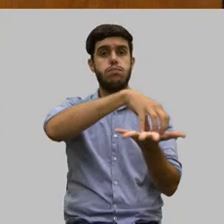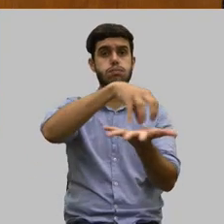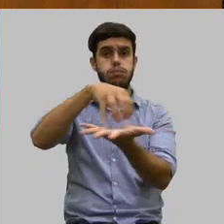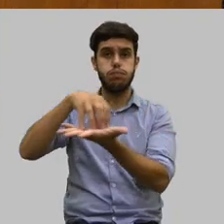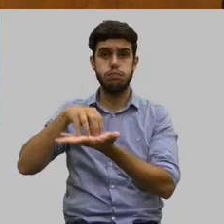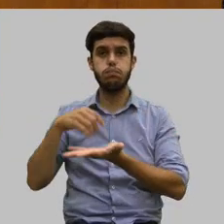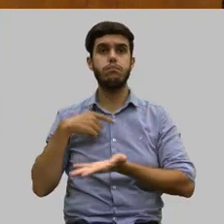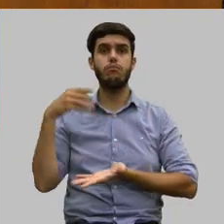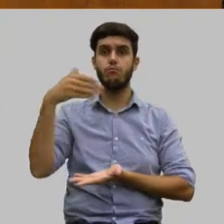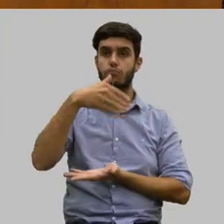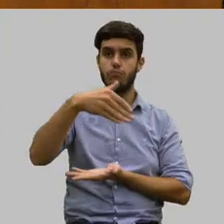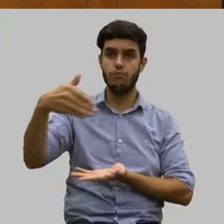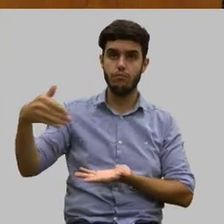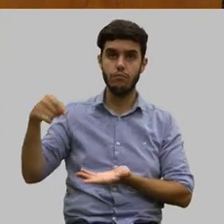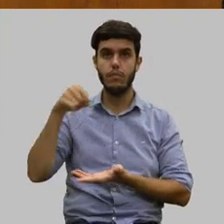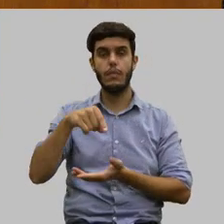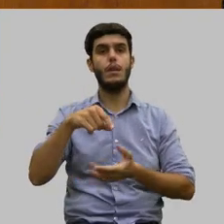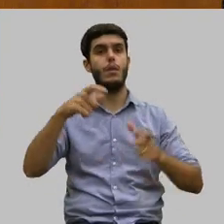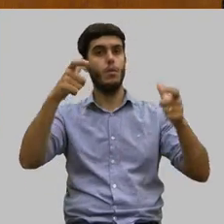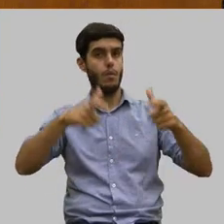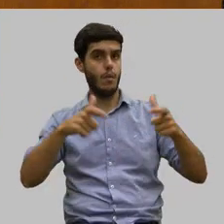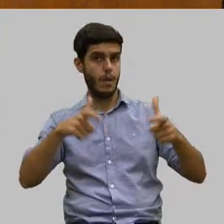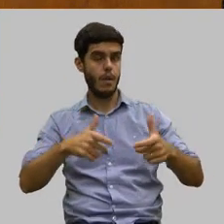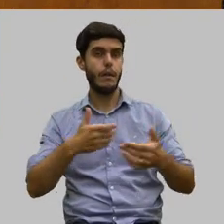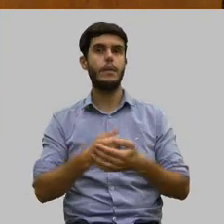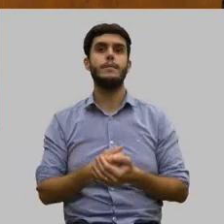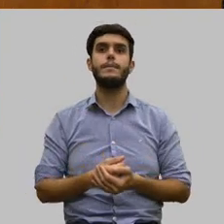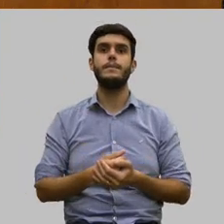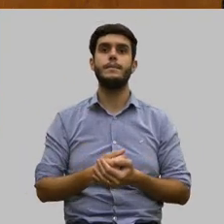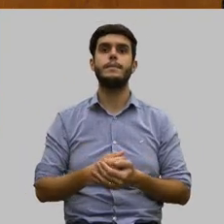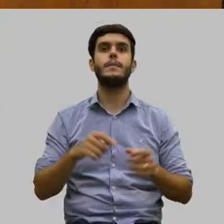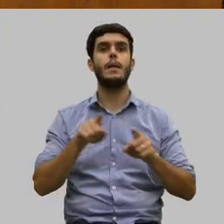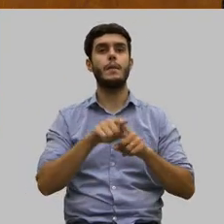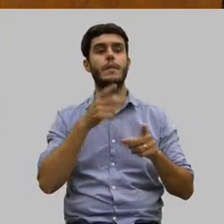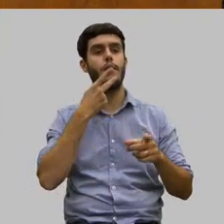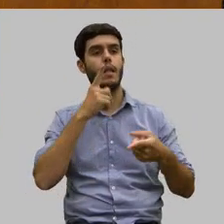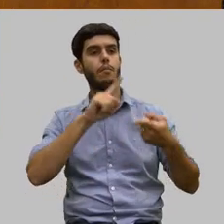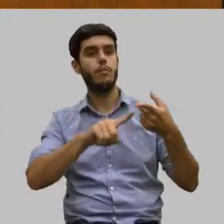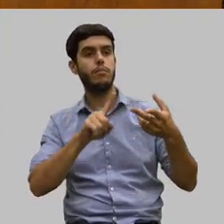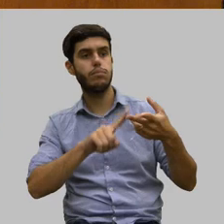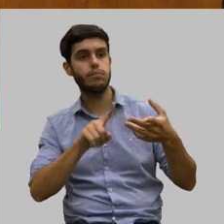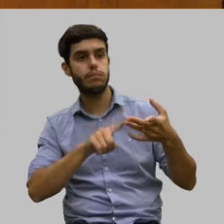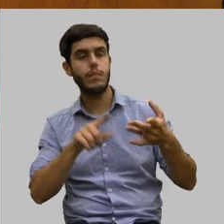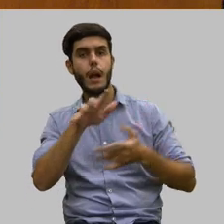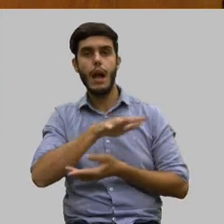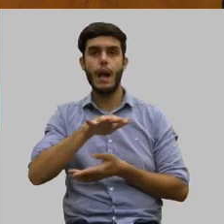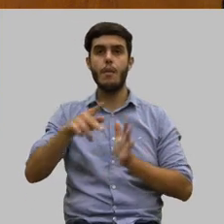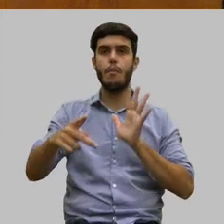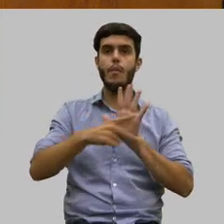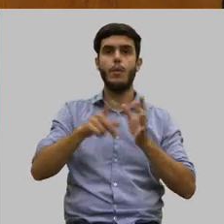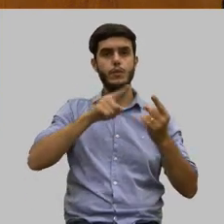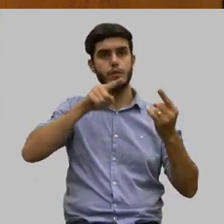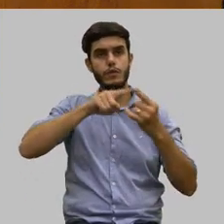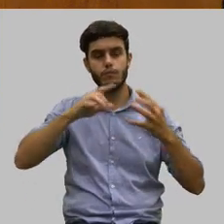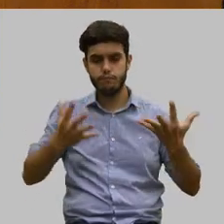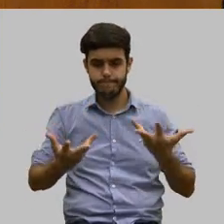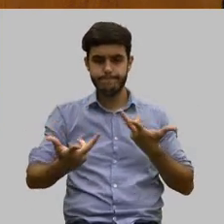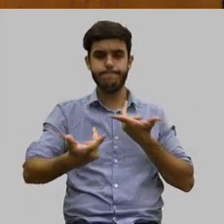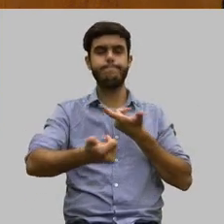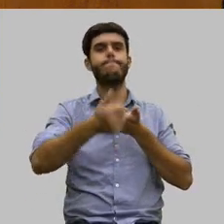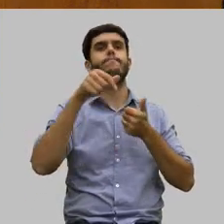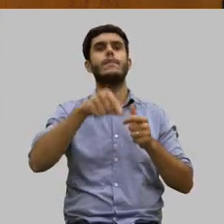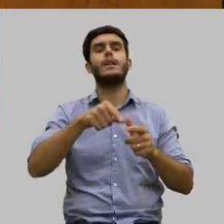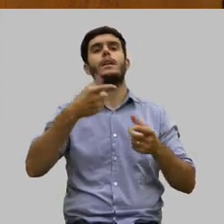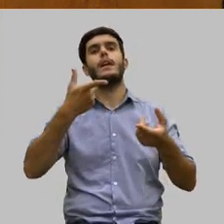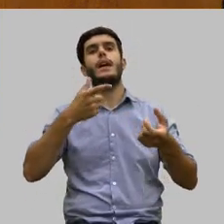desta casa para prestar informações sobre a gestão de suas respectivas áreas com objetivo de aprimorar a atuação do Poder Executivo no